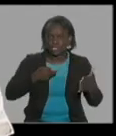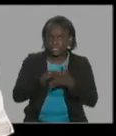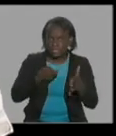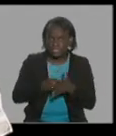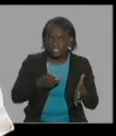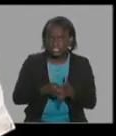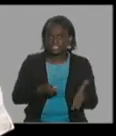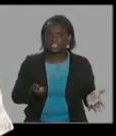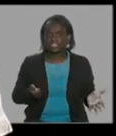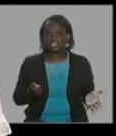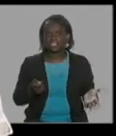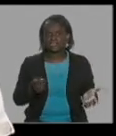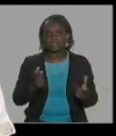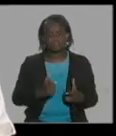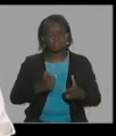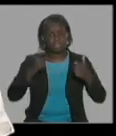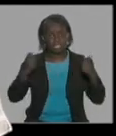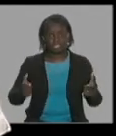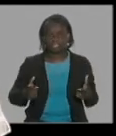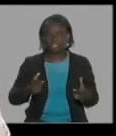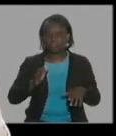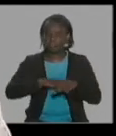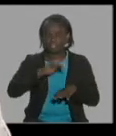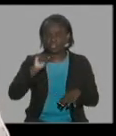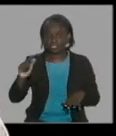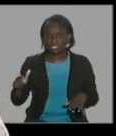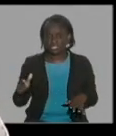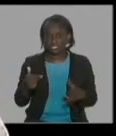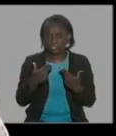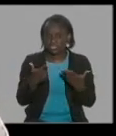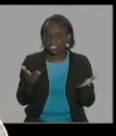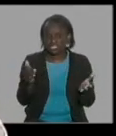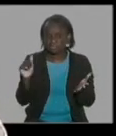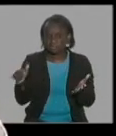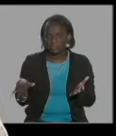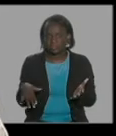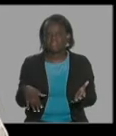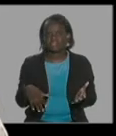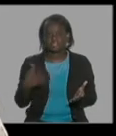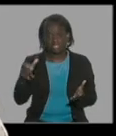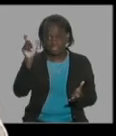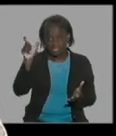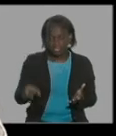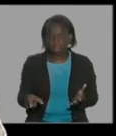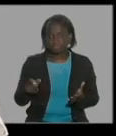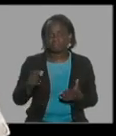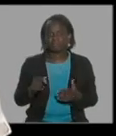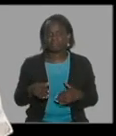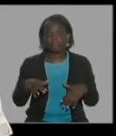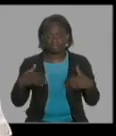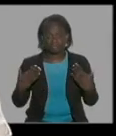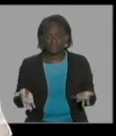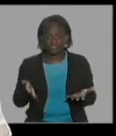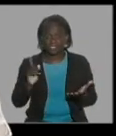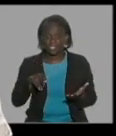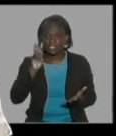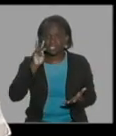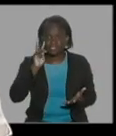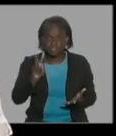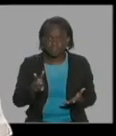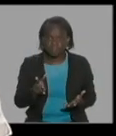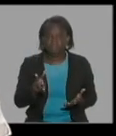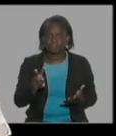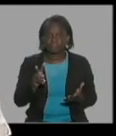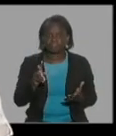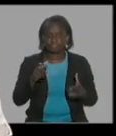e a militância dele são muito maiores do que isso, né? Do que essas peculiaridades da figura dele. Então, trazer